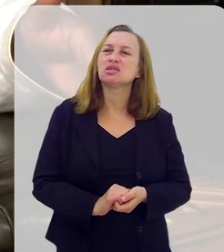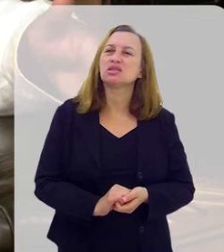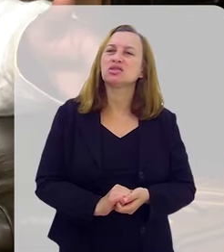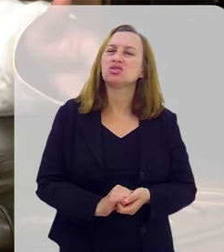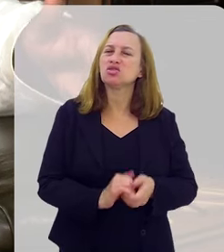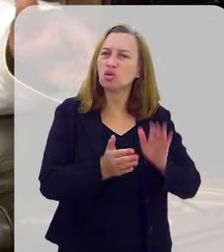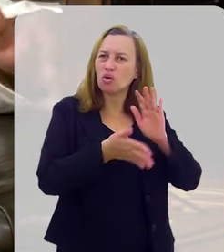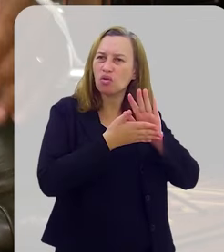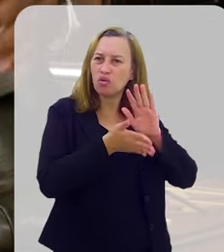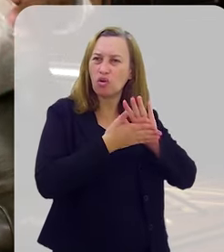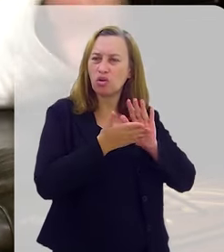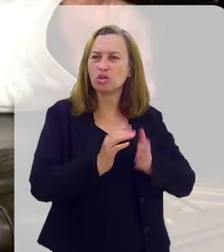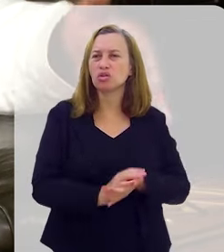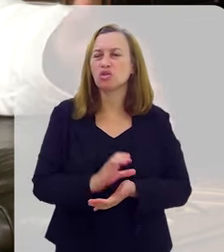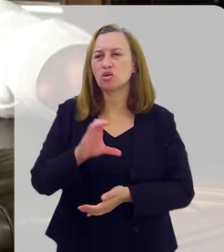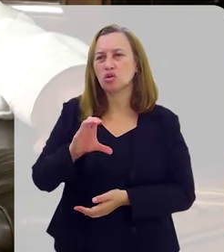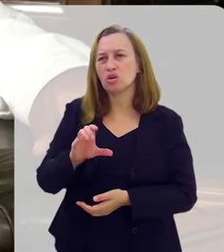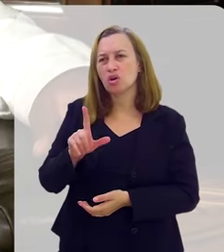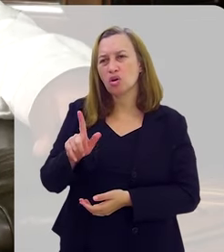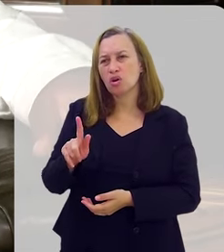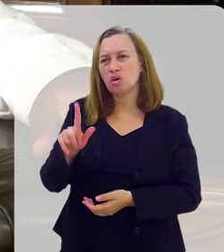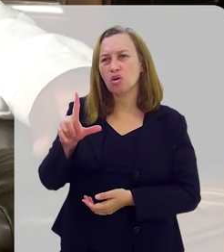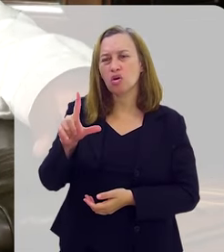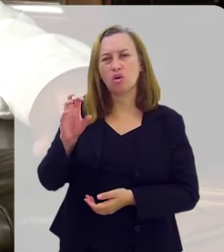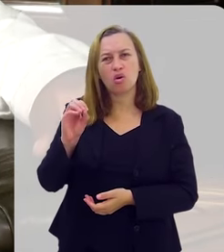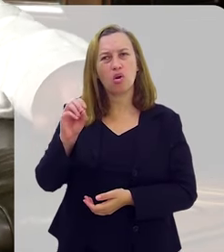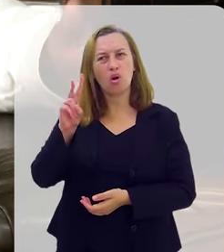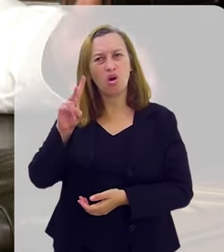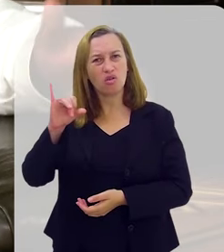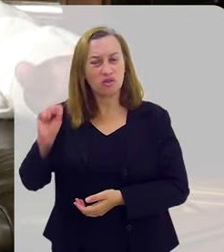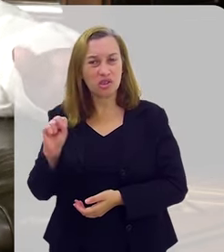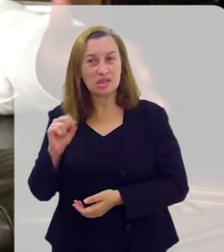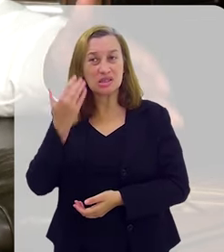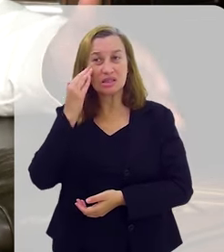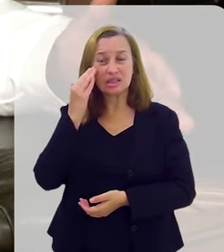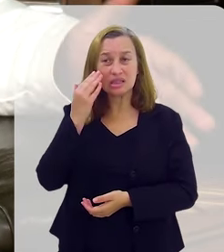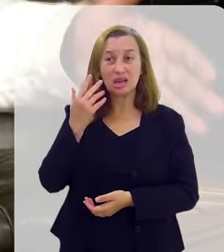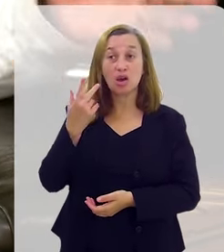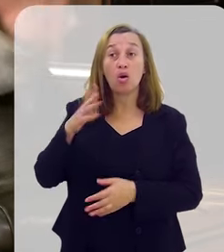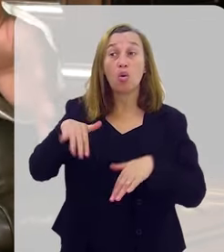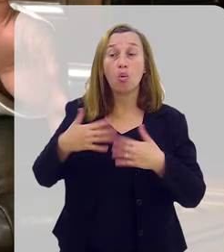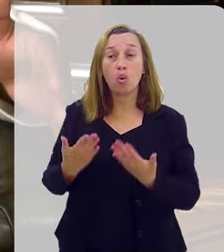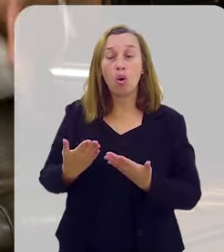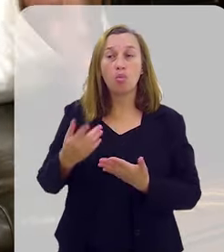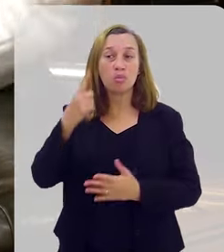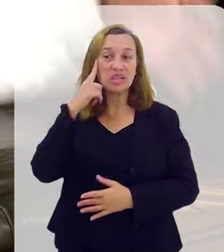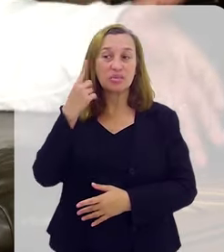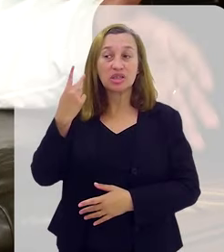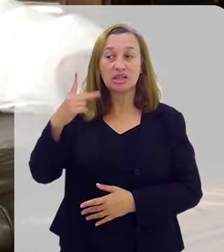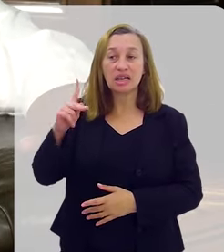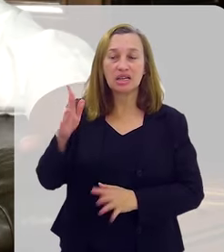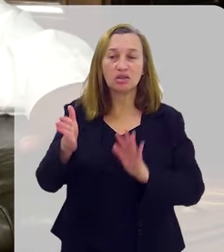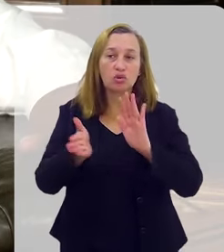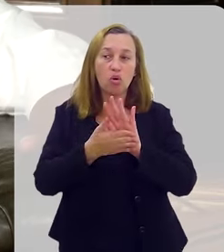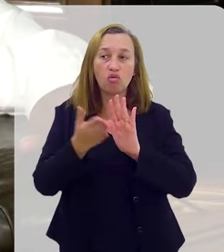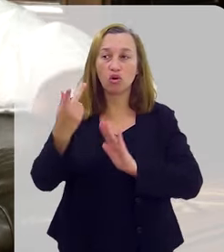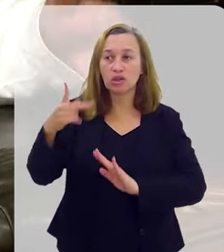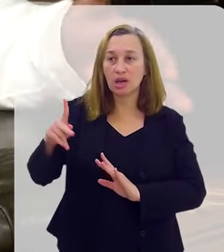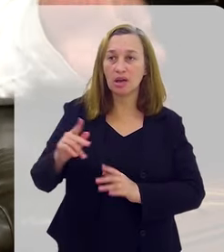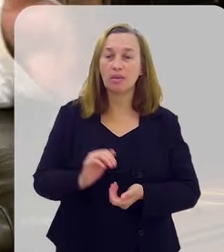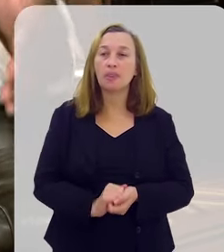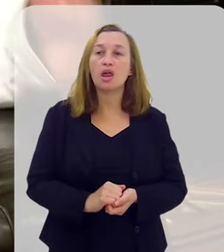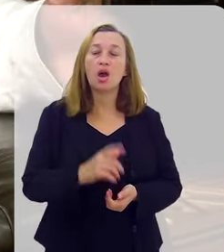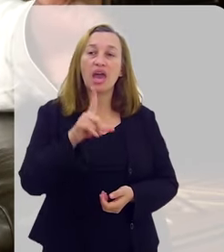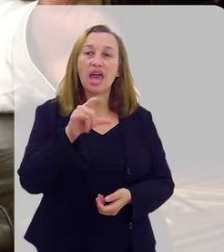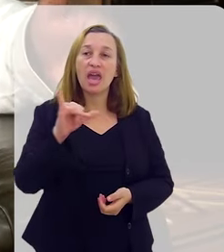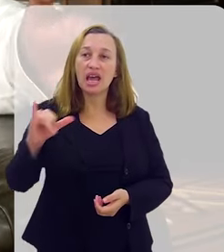desse aspecto, em referência ao Clóvis, é importante a gente entender qual é a perspectiva dele sobre a música dele. Uhum. O Eli,